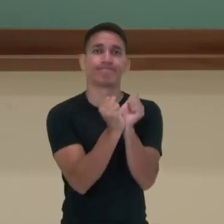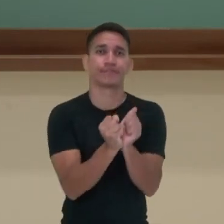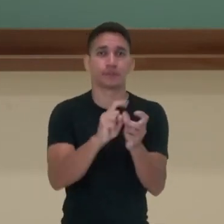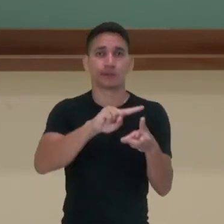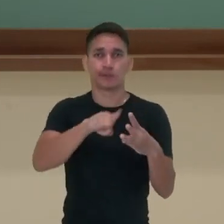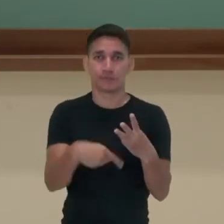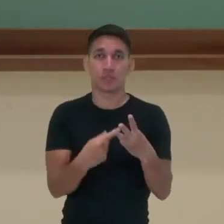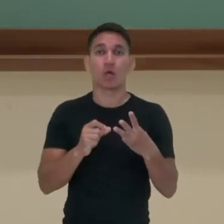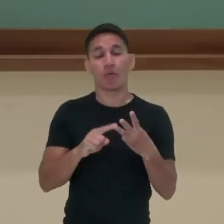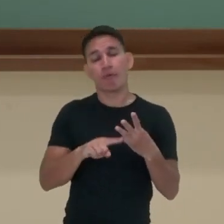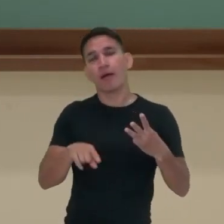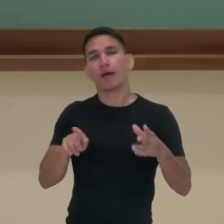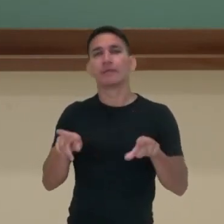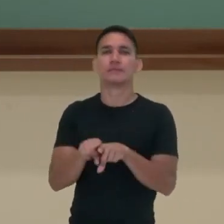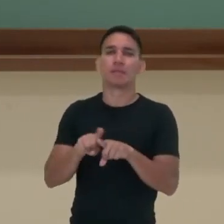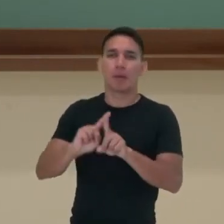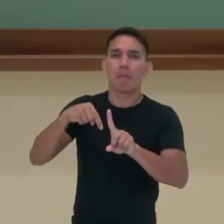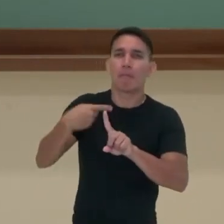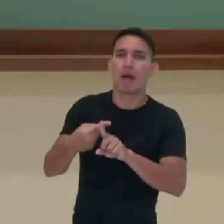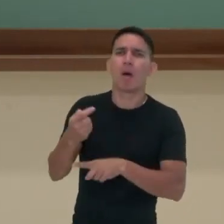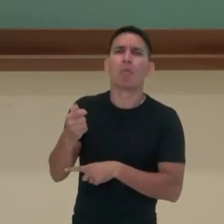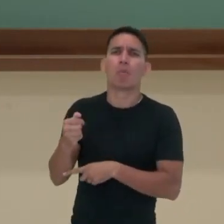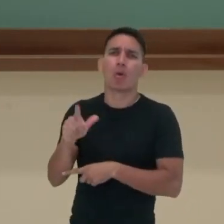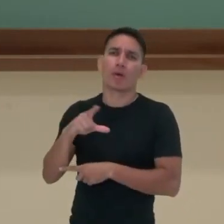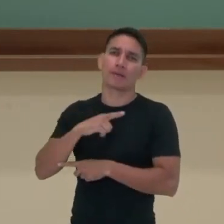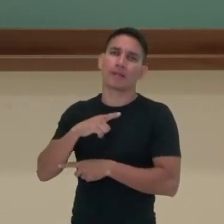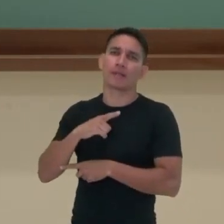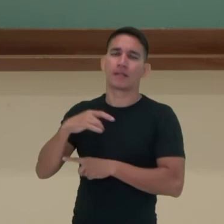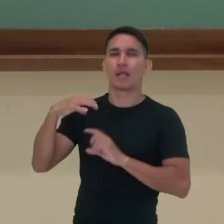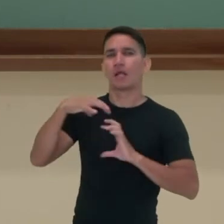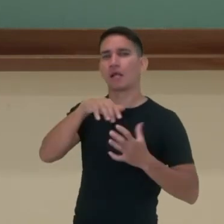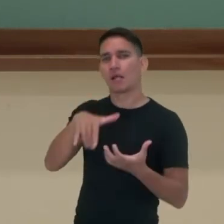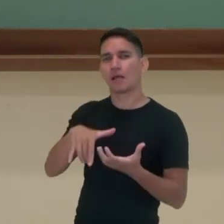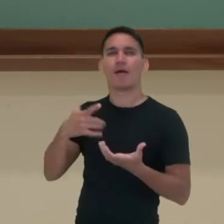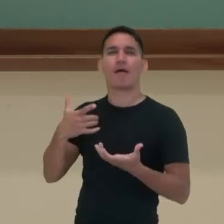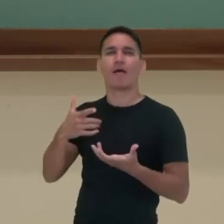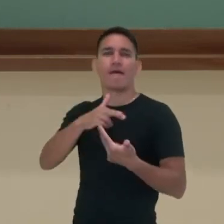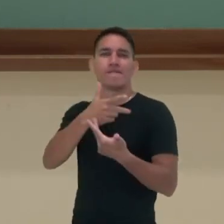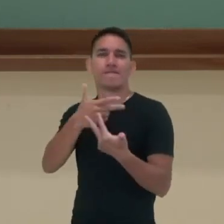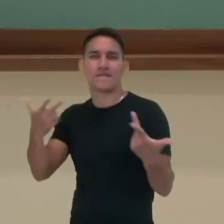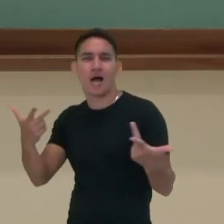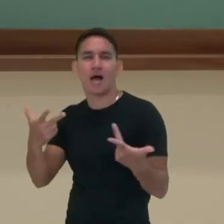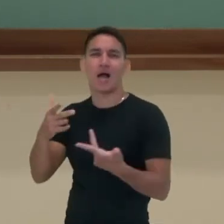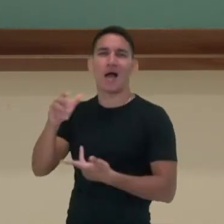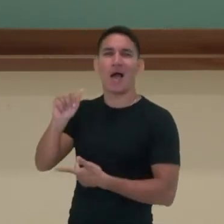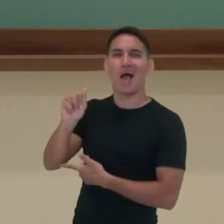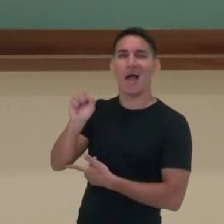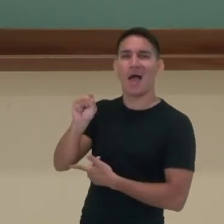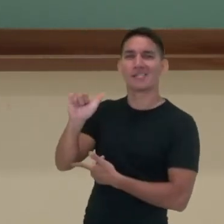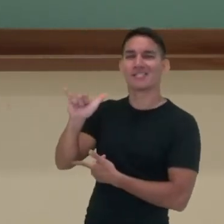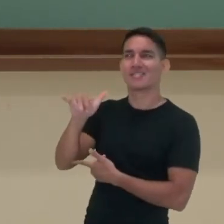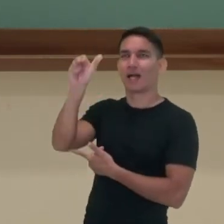a minoria aí que são de asiáticos, como por exemplo sírio-libaneses,